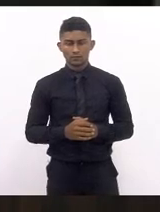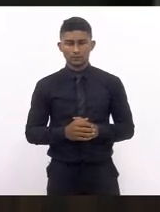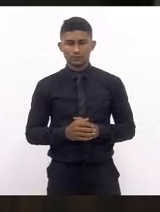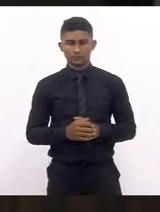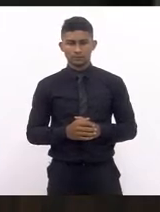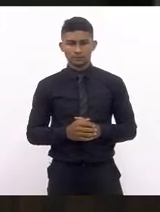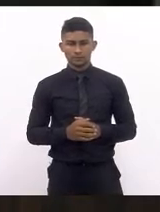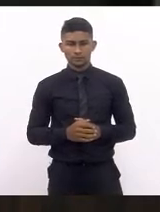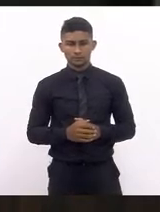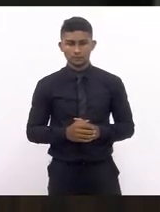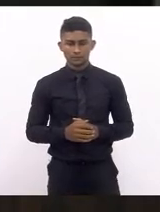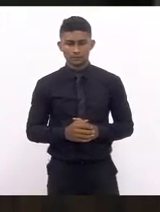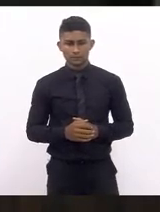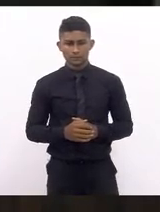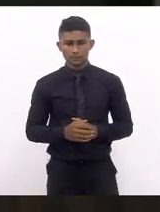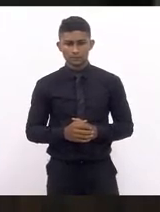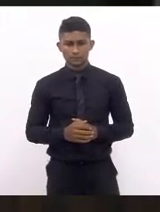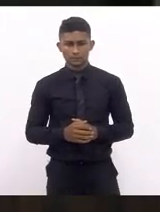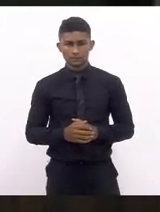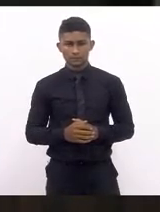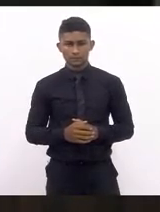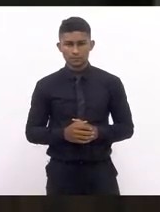E aí